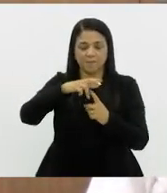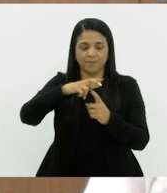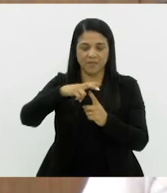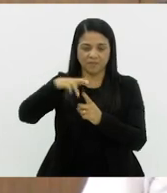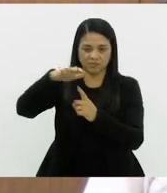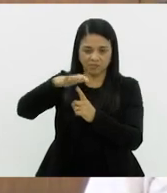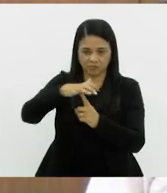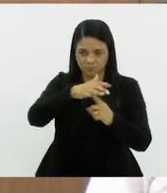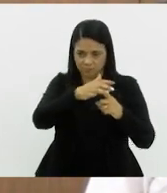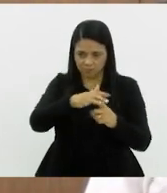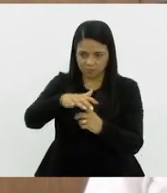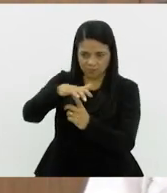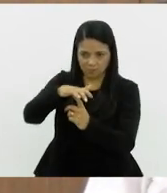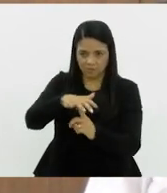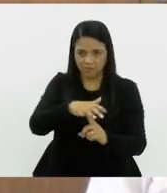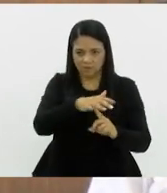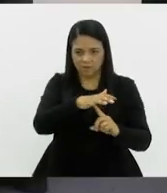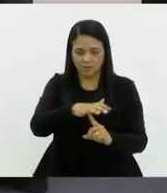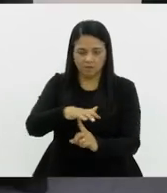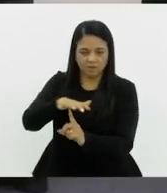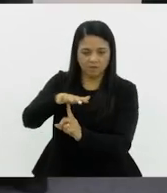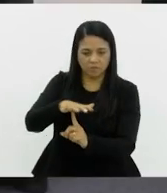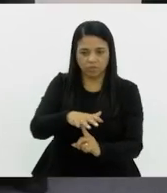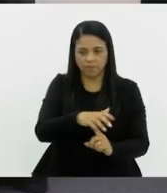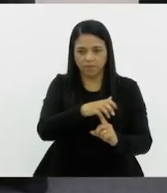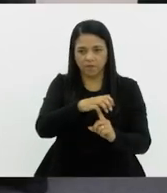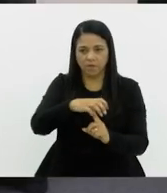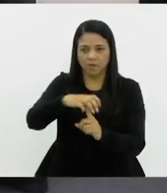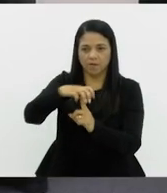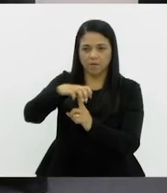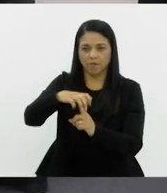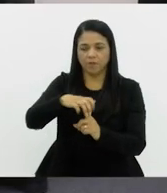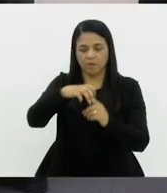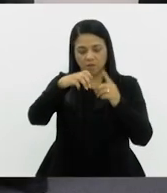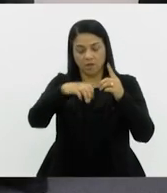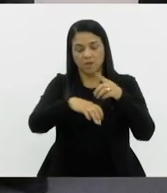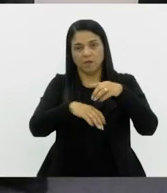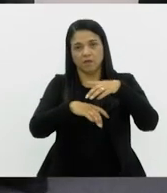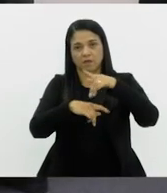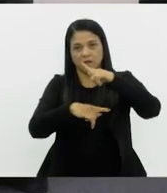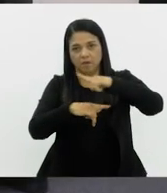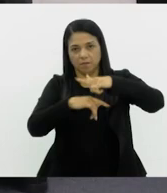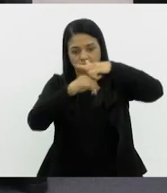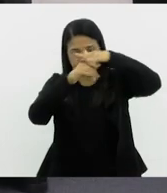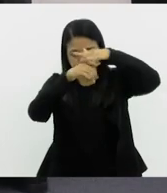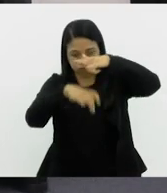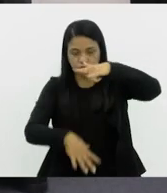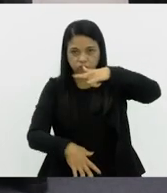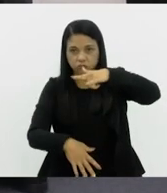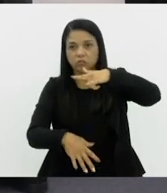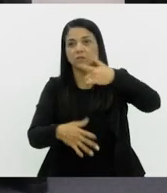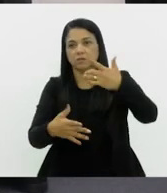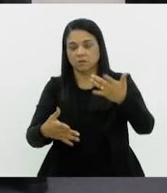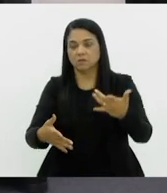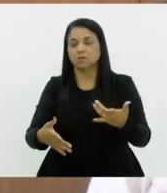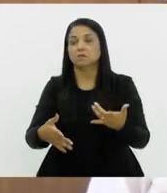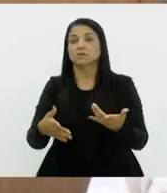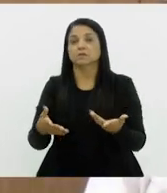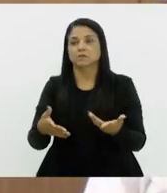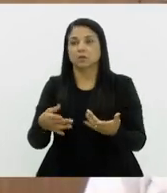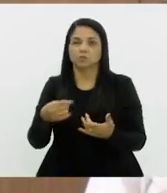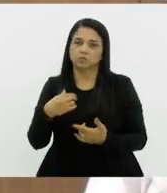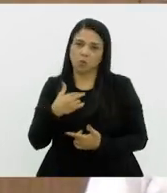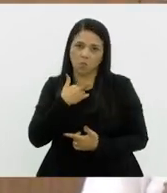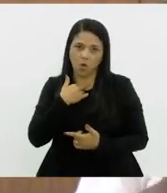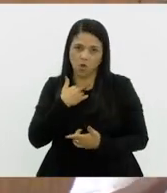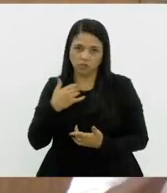aeronáutico, já não se pode. Então, vocês não têm problema com isso. Em relação a... Agora, só um minutinho, deputado, só para que fique claro. Aqui a gente está falando da aviação...